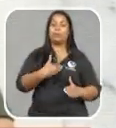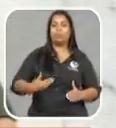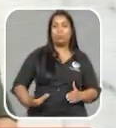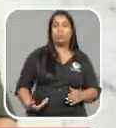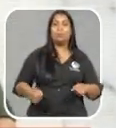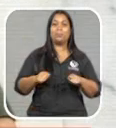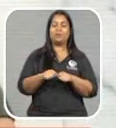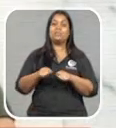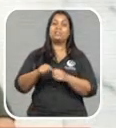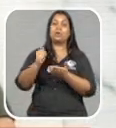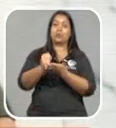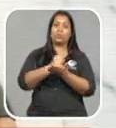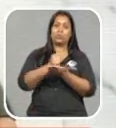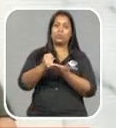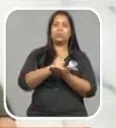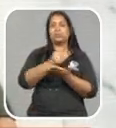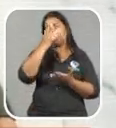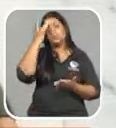Exatamente.